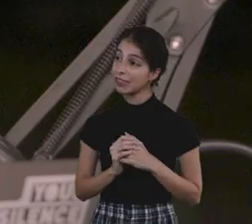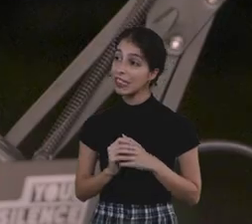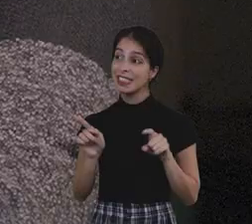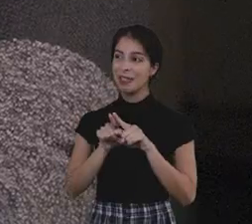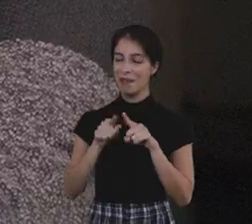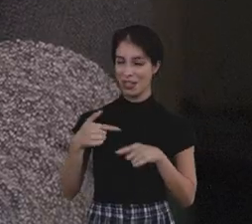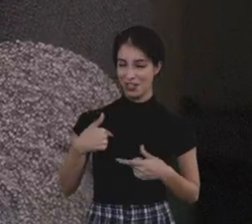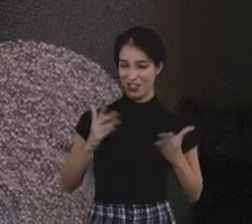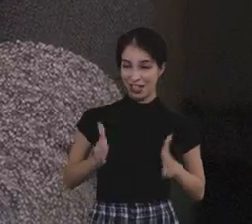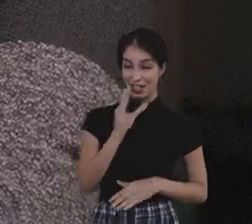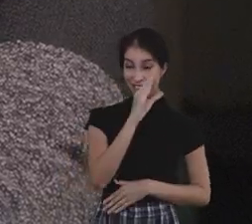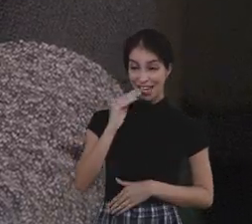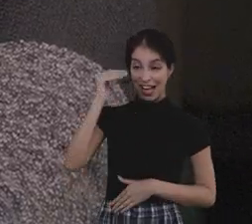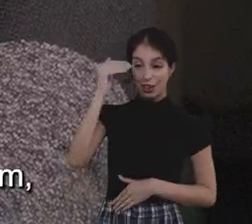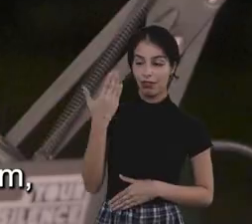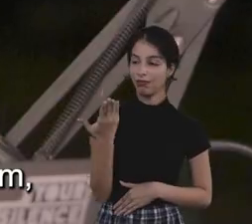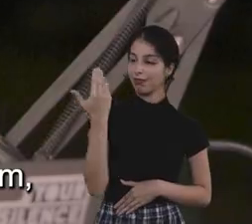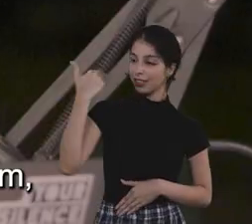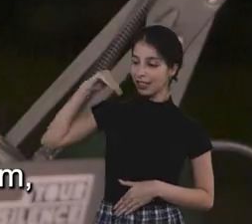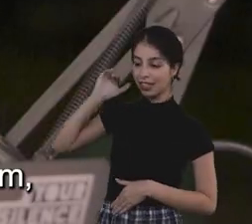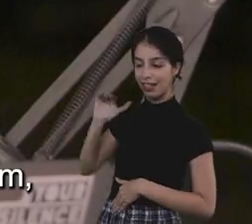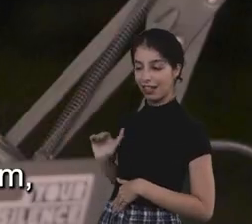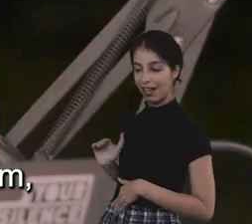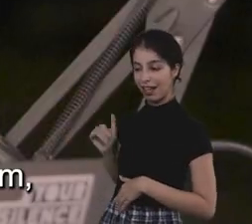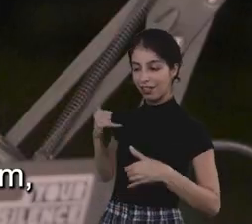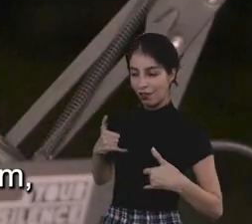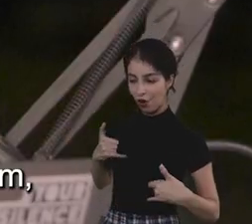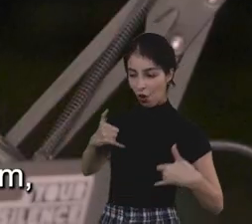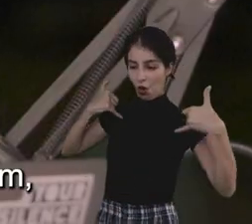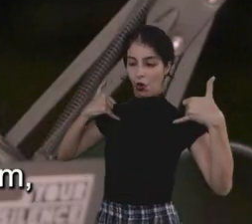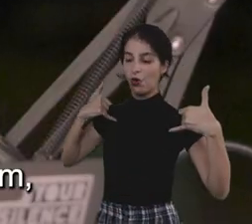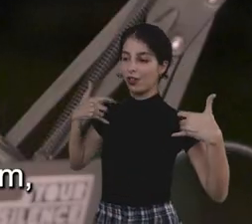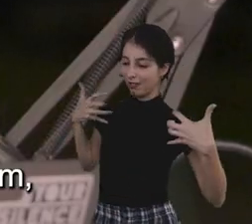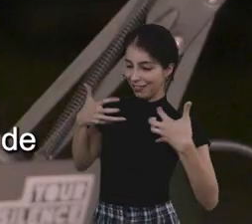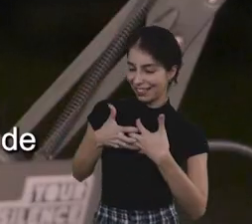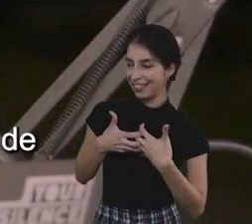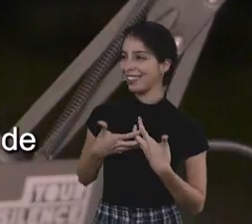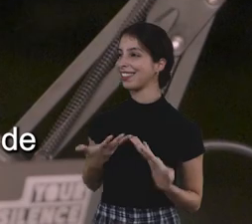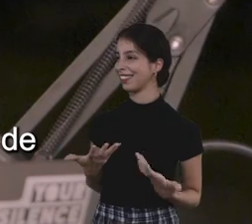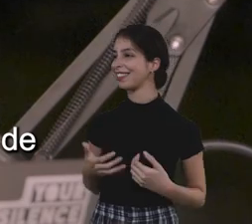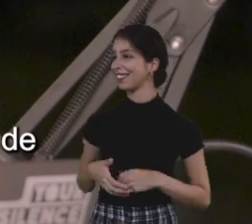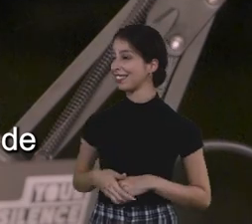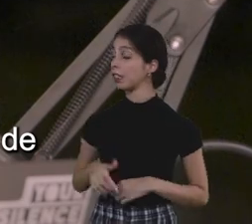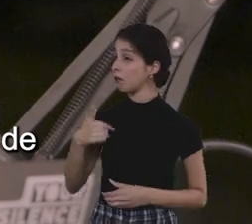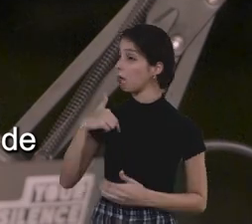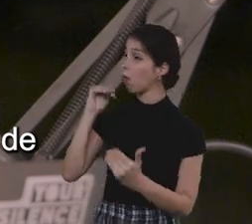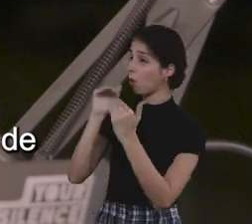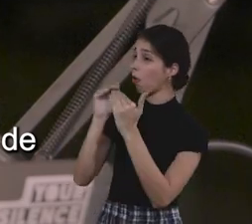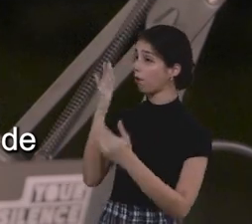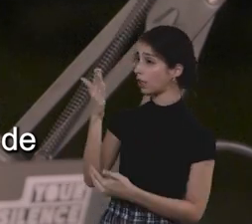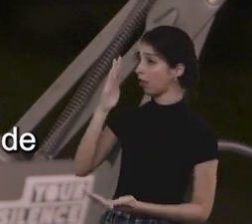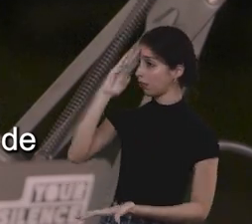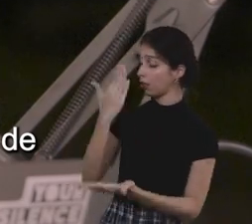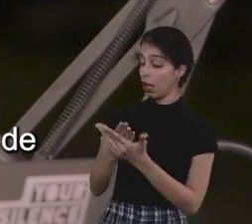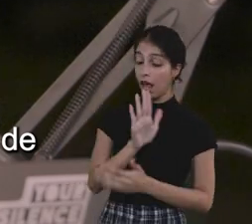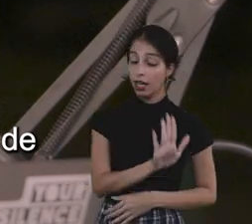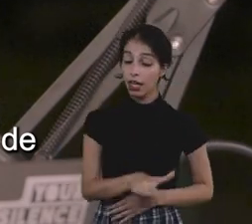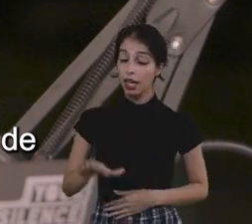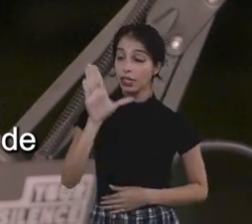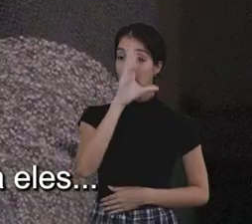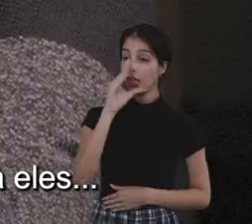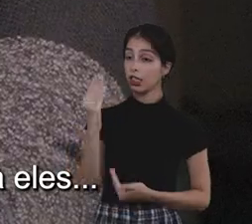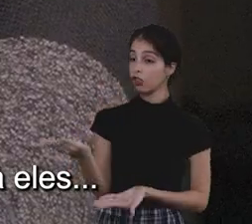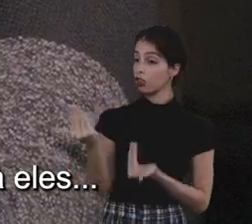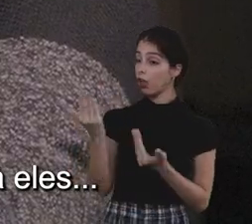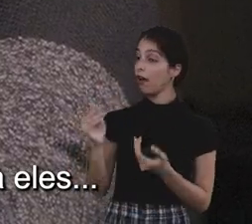fui né sobre a gente querer se conectar aqueles sonhos porque criança Sim concordo com você criança adolescente é feita de